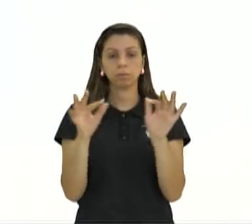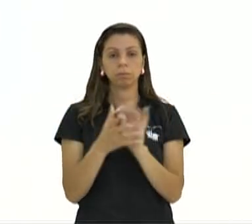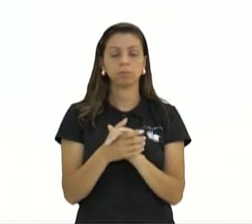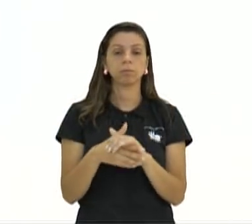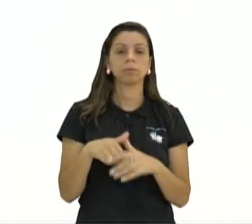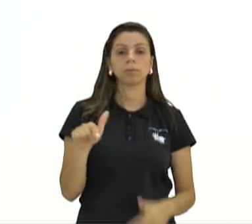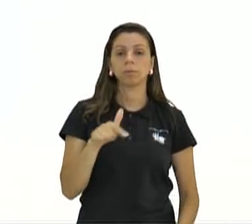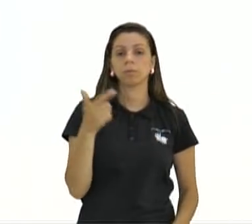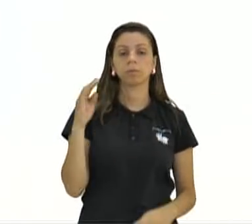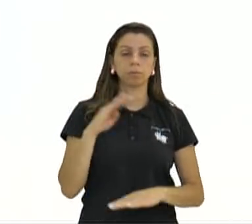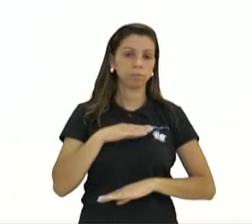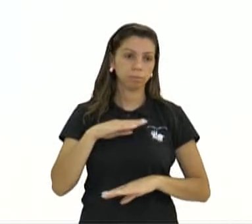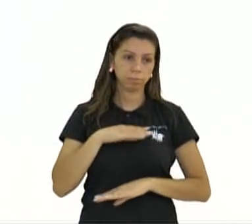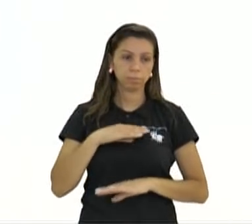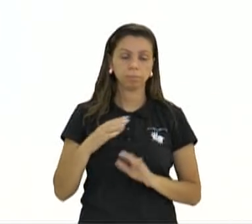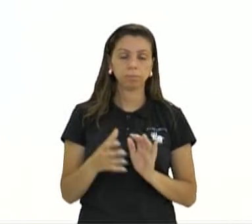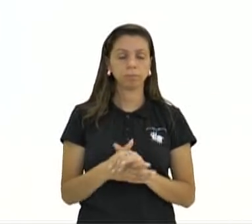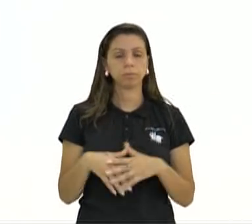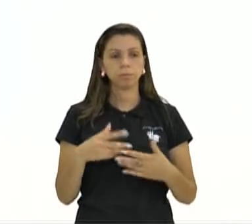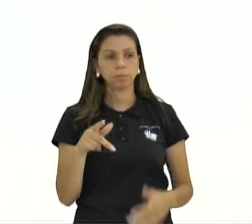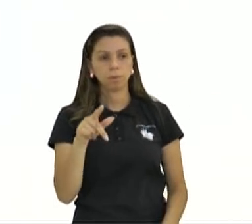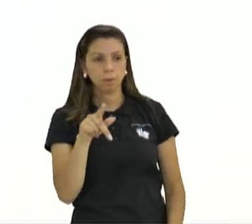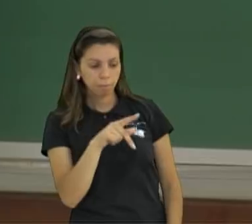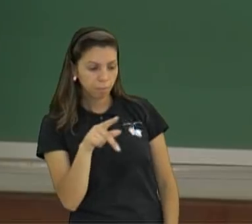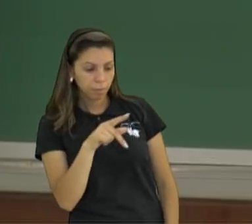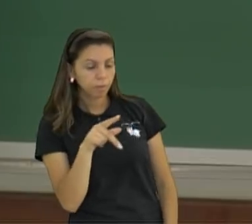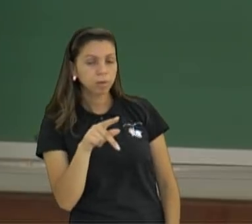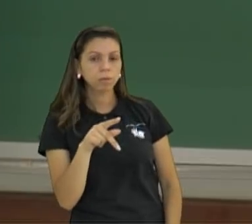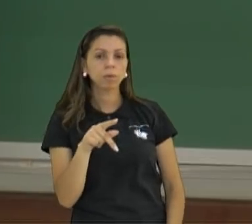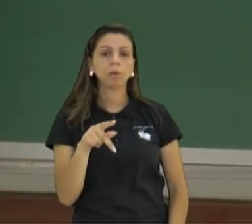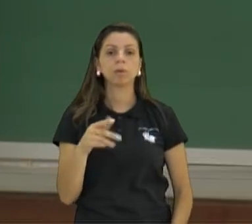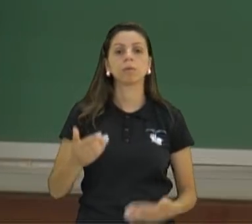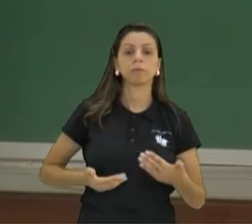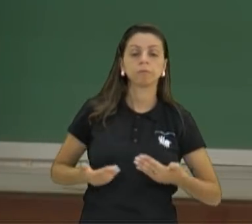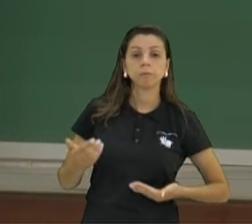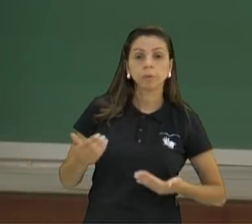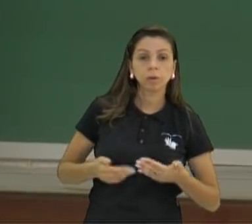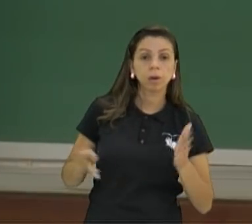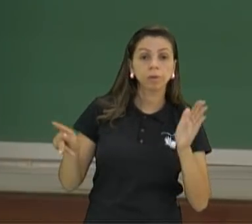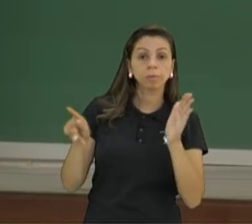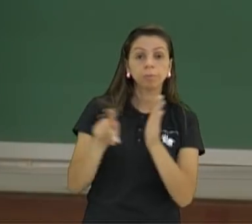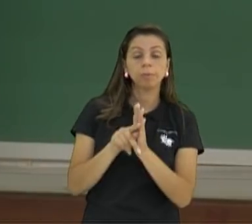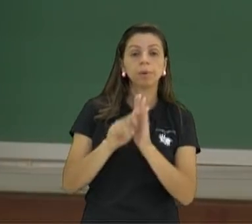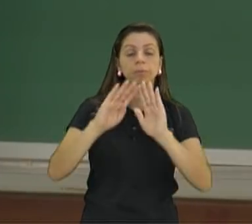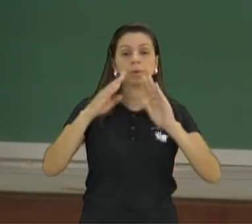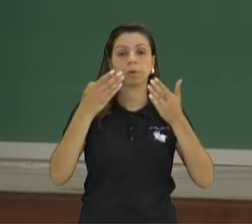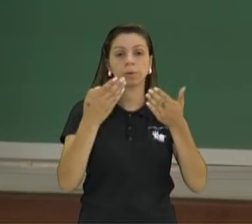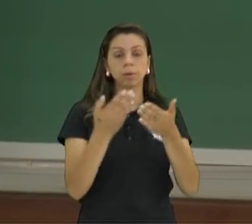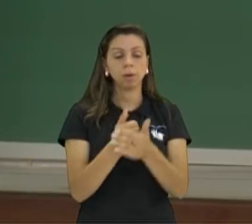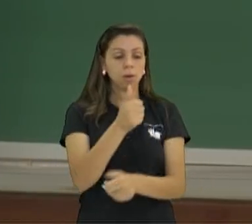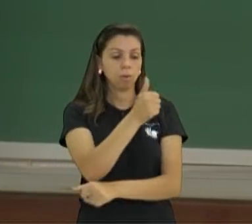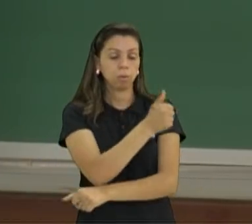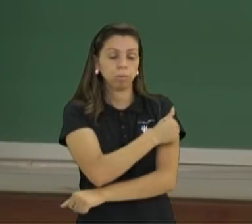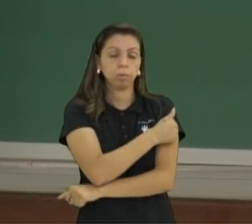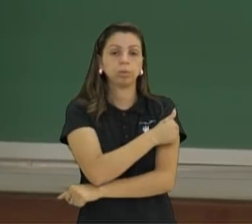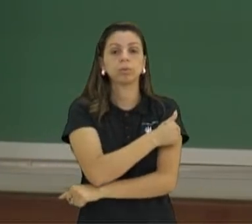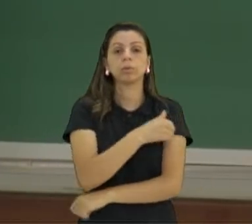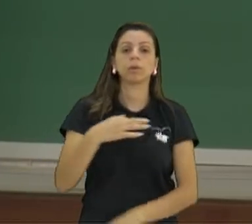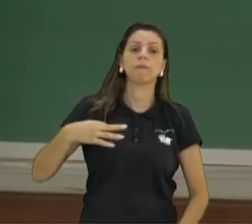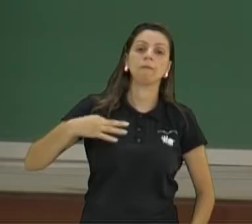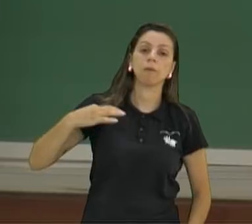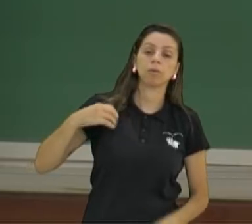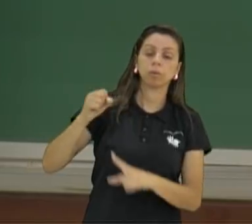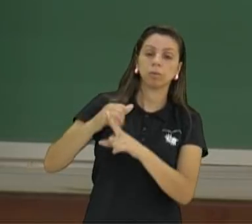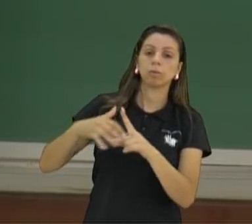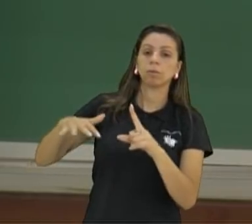3, um outro exemplo. Professores, funcionários da escola, alunos, pais e voluntários da comunidade realizaram um